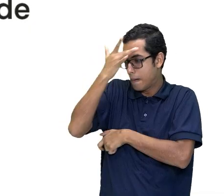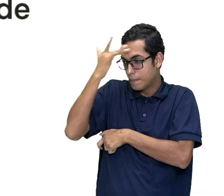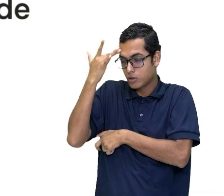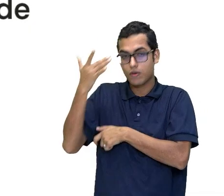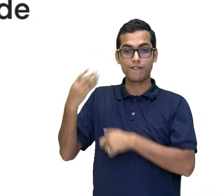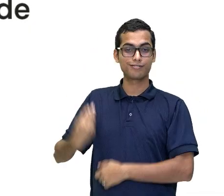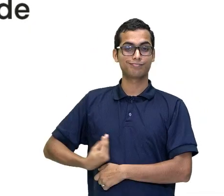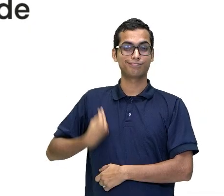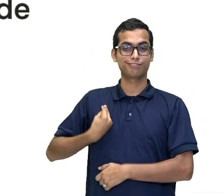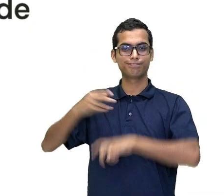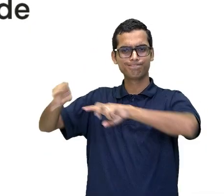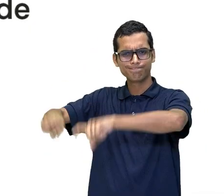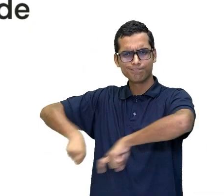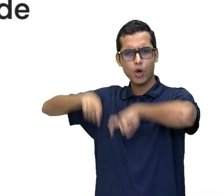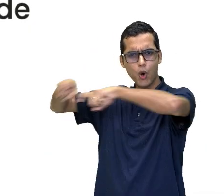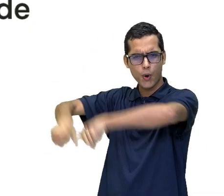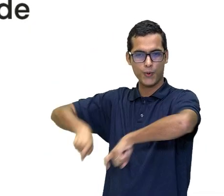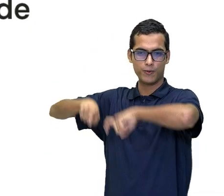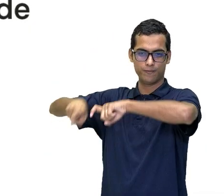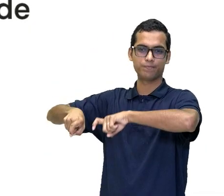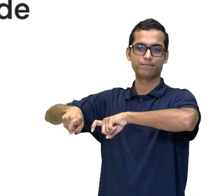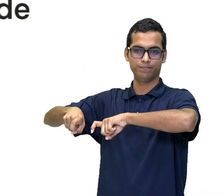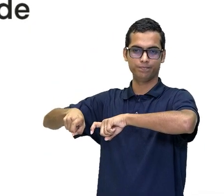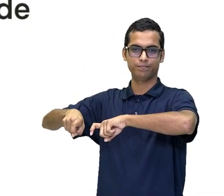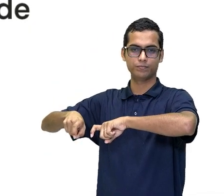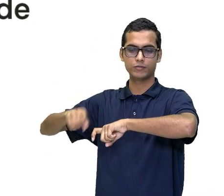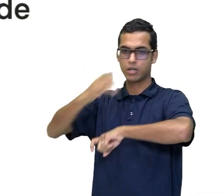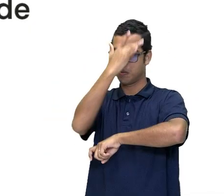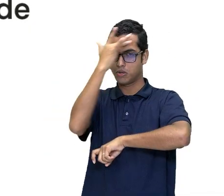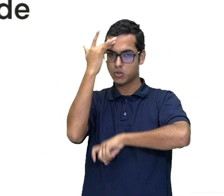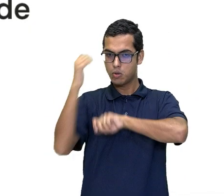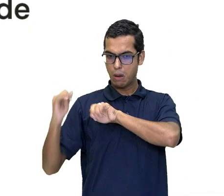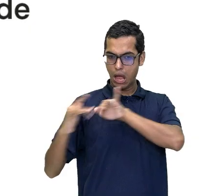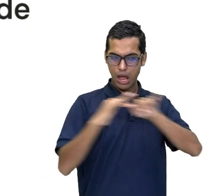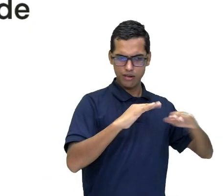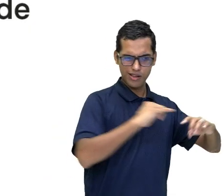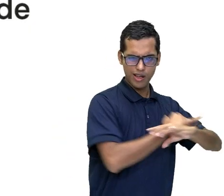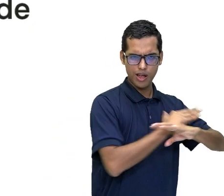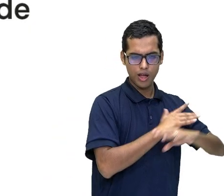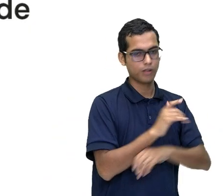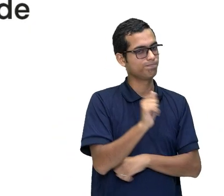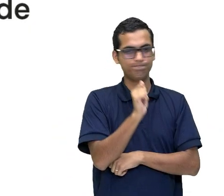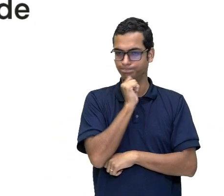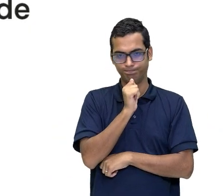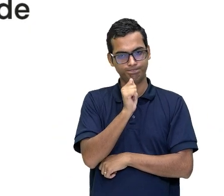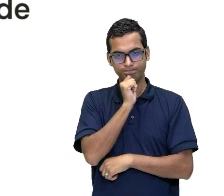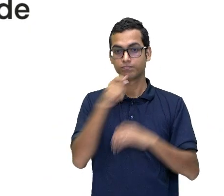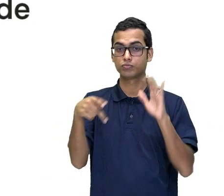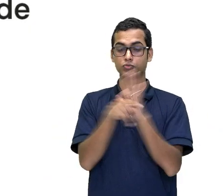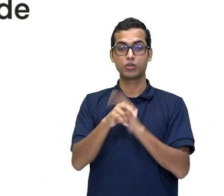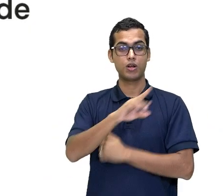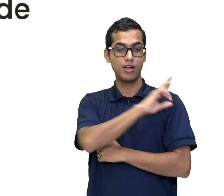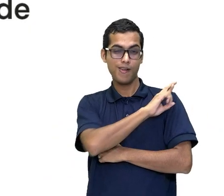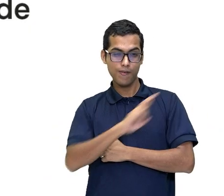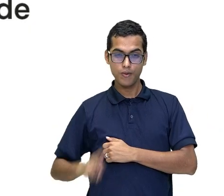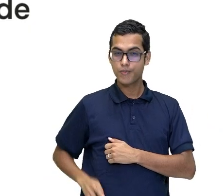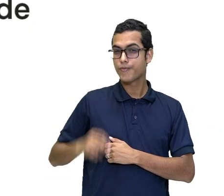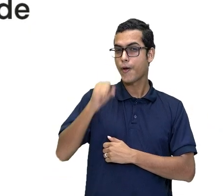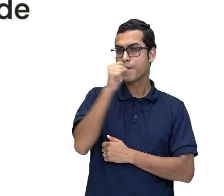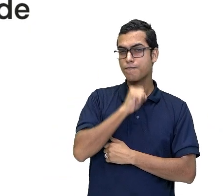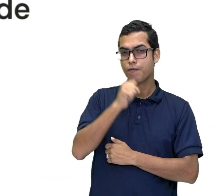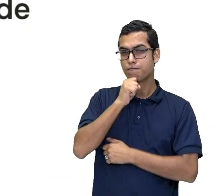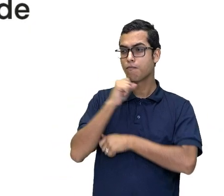urbanização ainda naquele momento. Posteriormente, a gente vai ver que ainda na República Velha esse panorama começa a mudar com o início